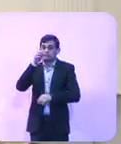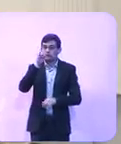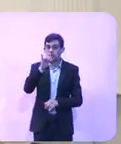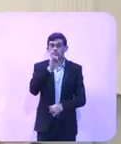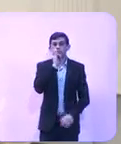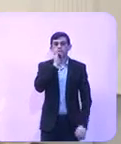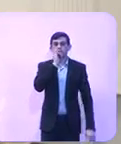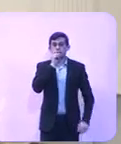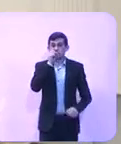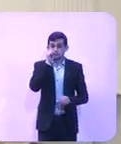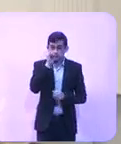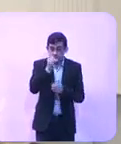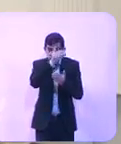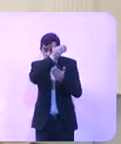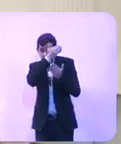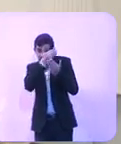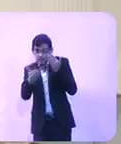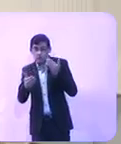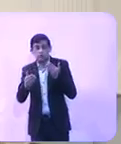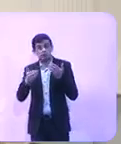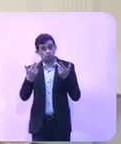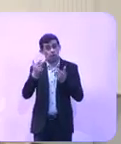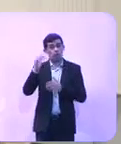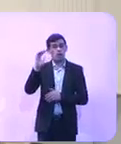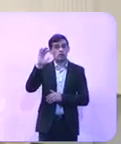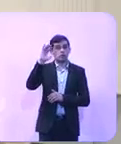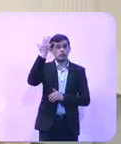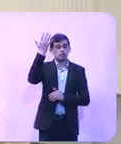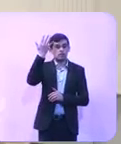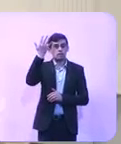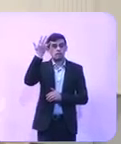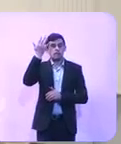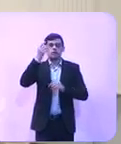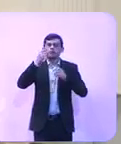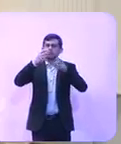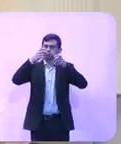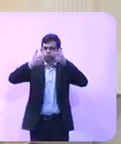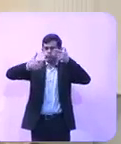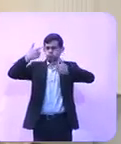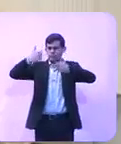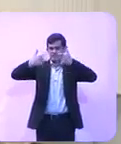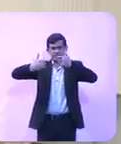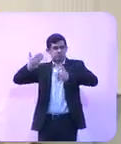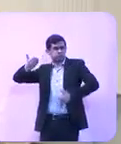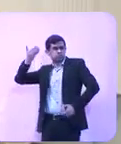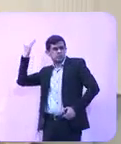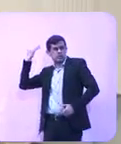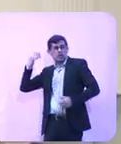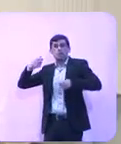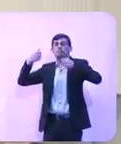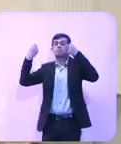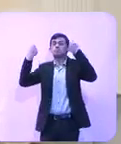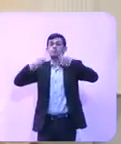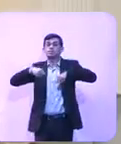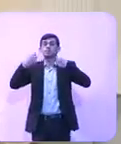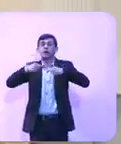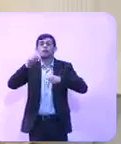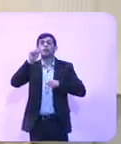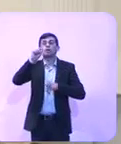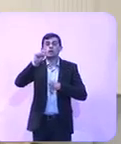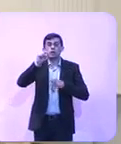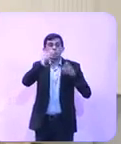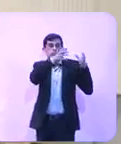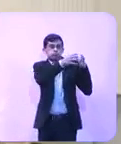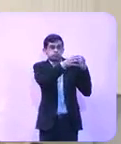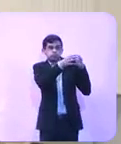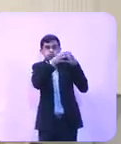que, se perdessem, como aconteceu entre os germânicos, eles precisavam mandar uma outra